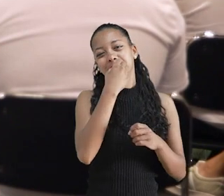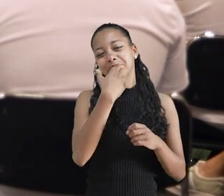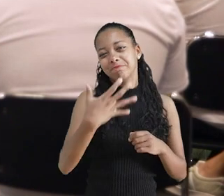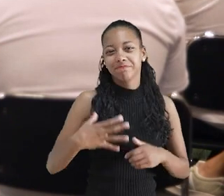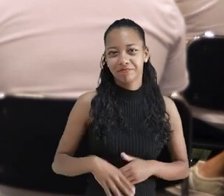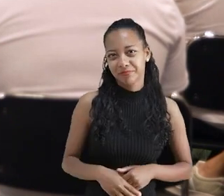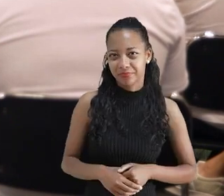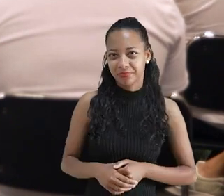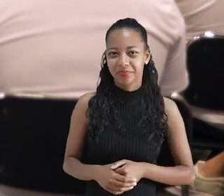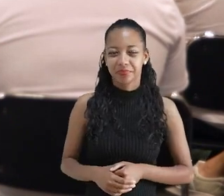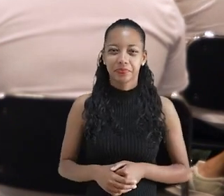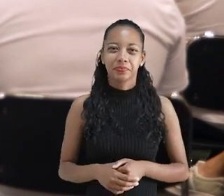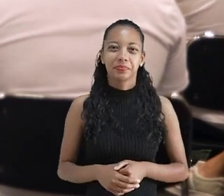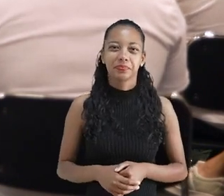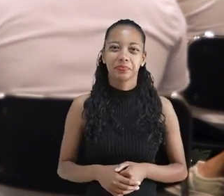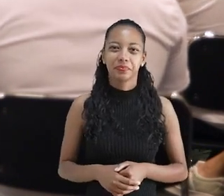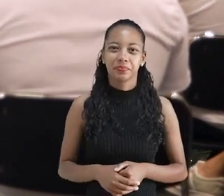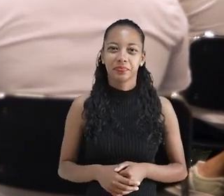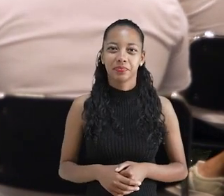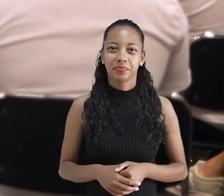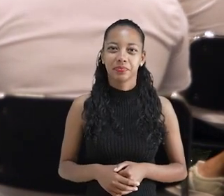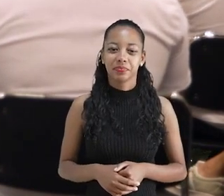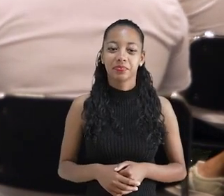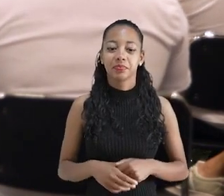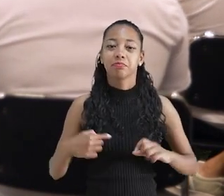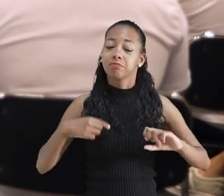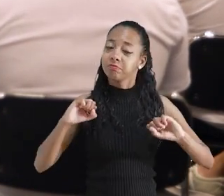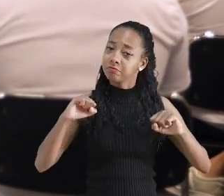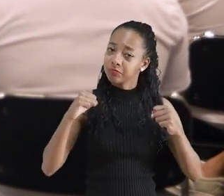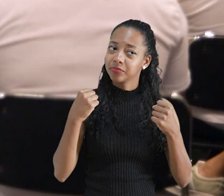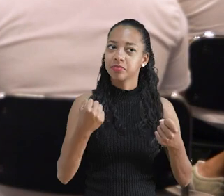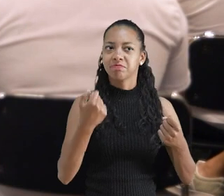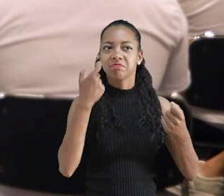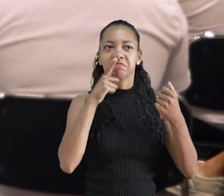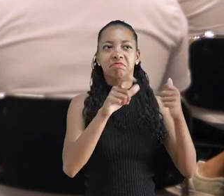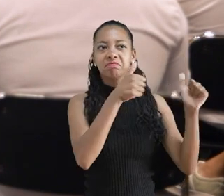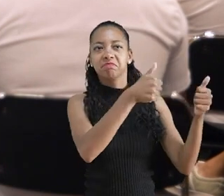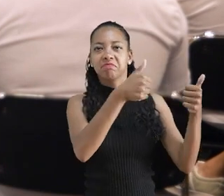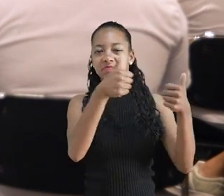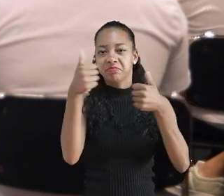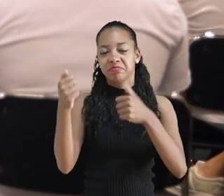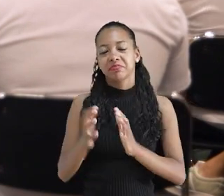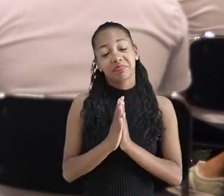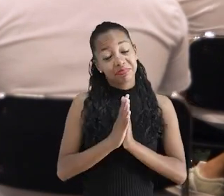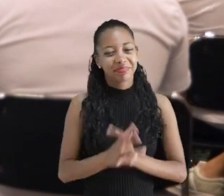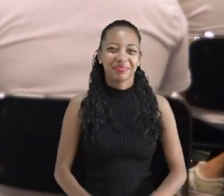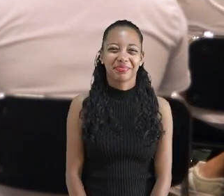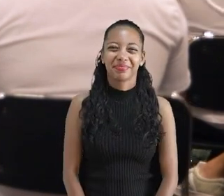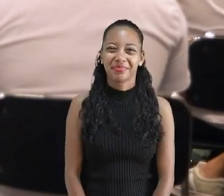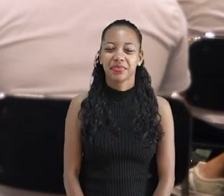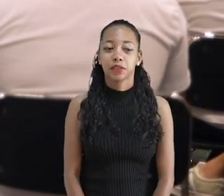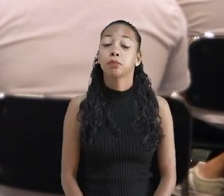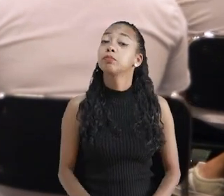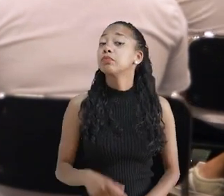territórios mas mais territórios né Vamos torcer para que dê certo também isso daí e a